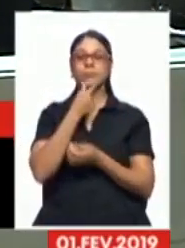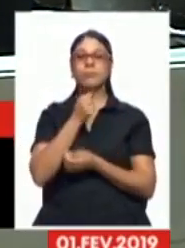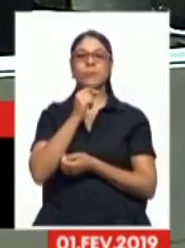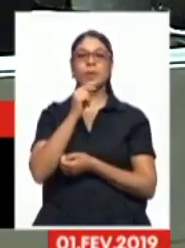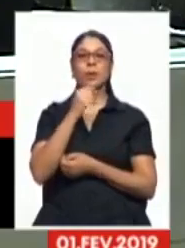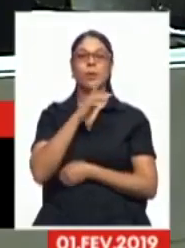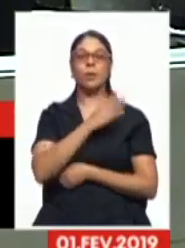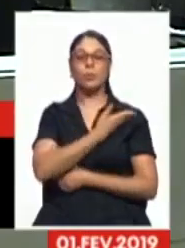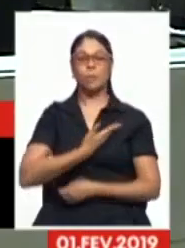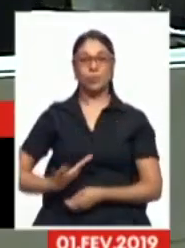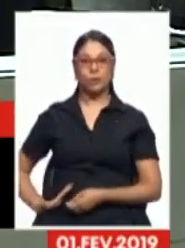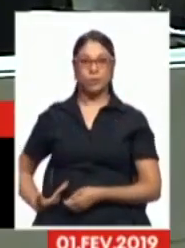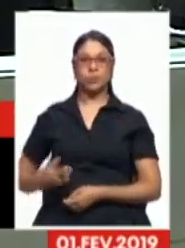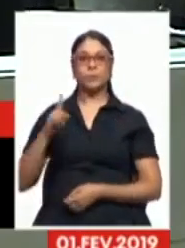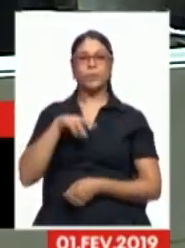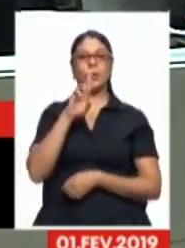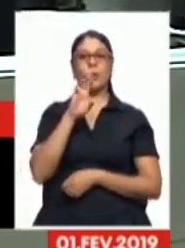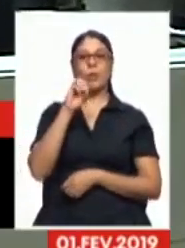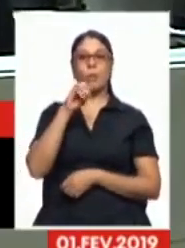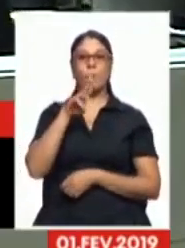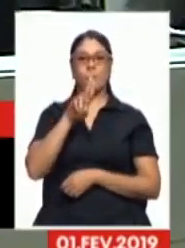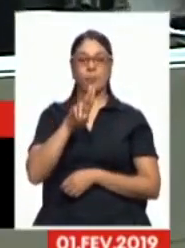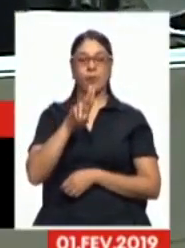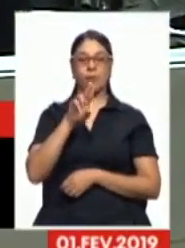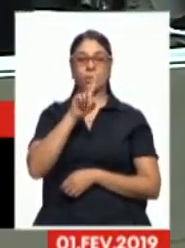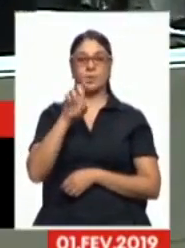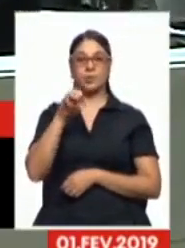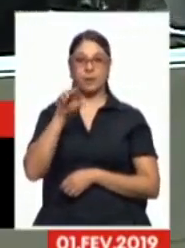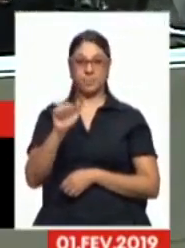do Estado de Minas Gerais, Romeu Zema. Bom, André.